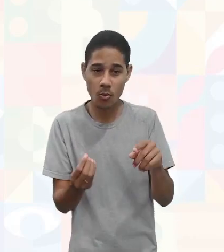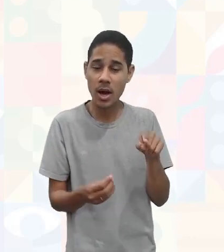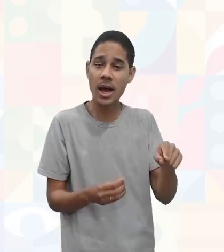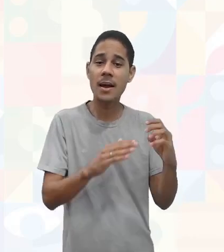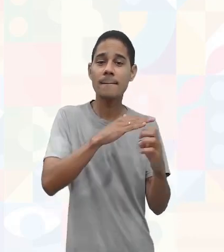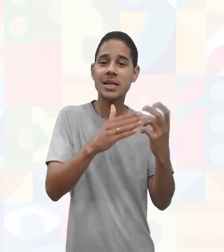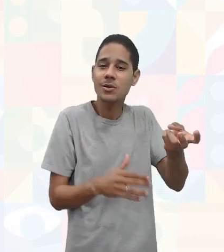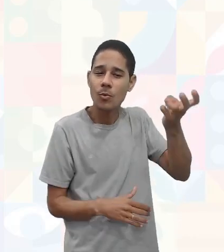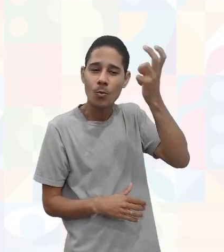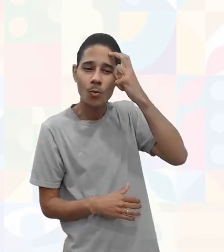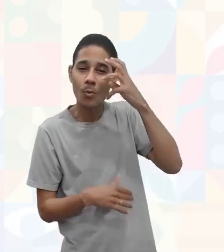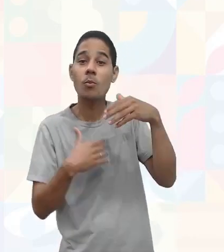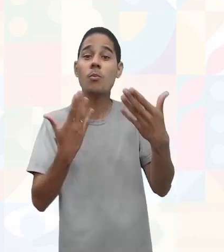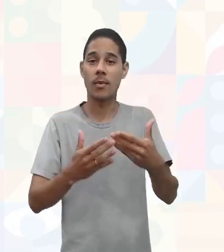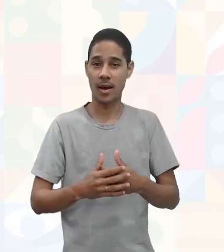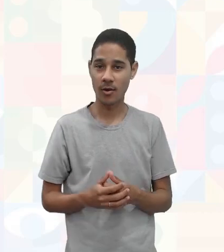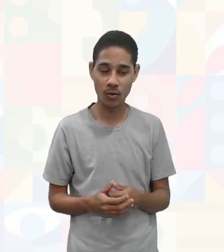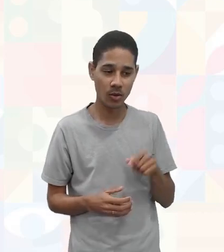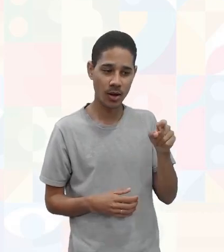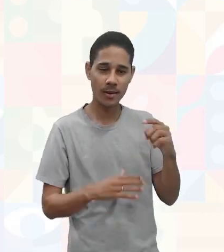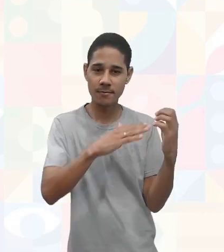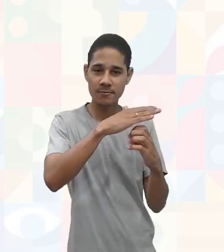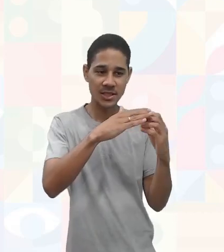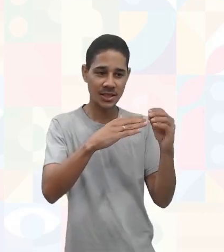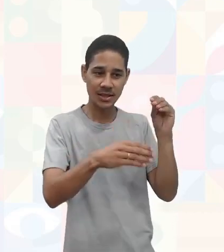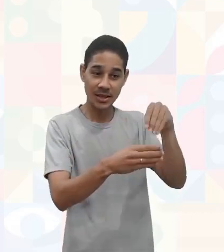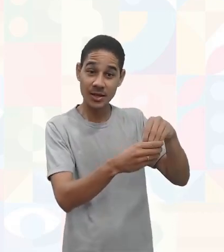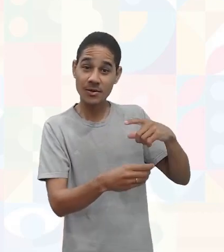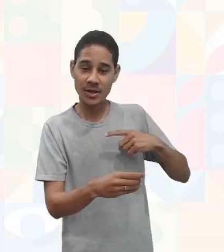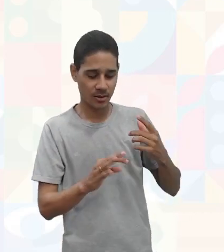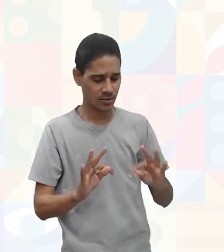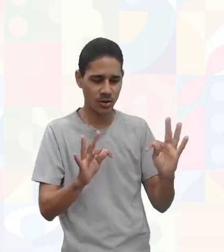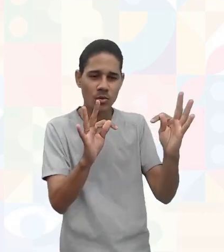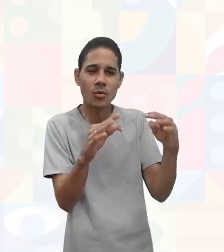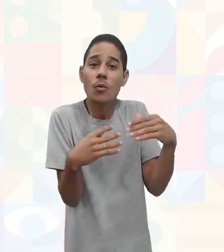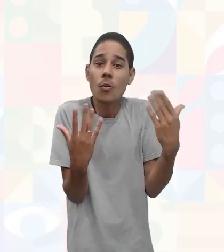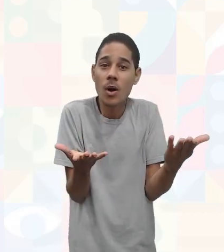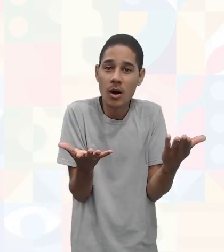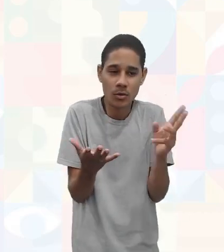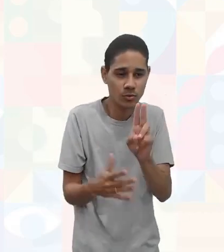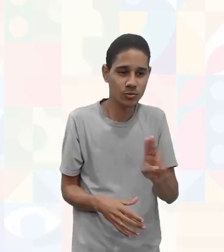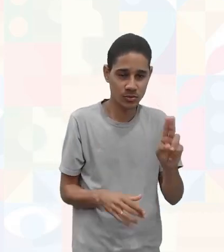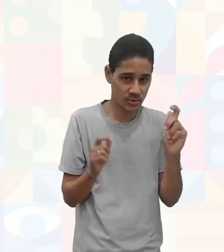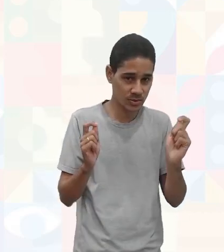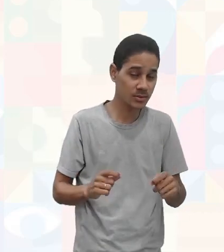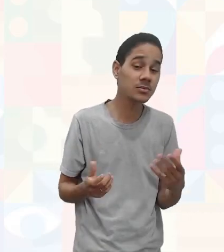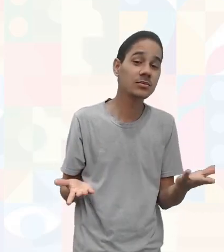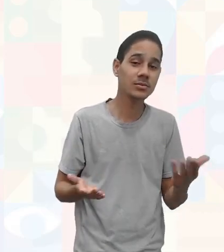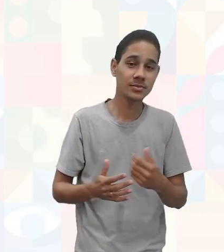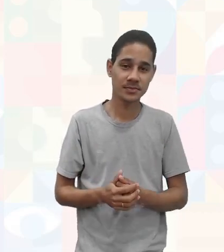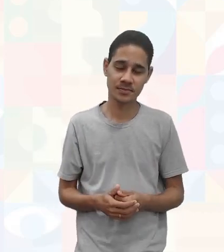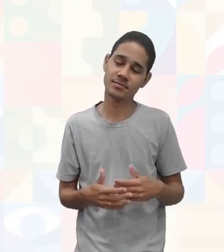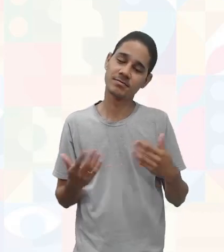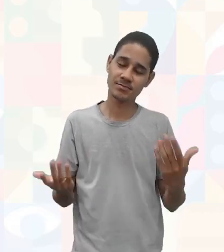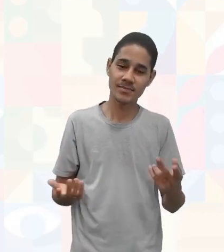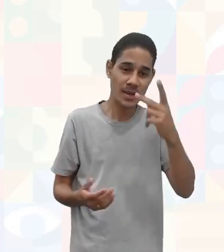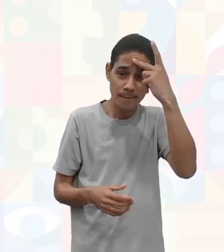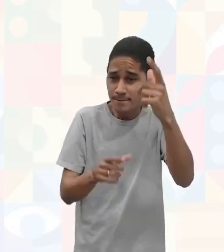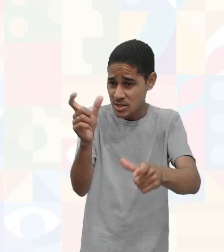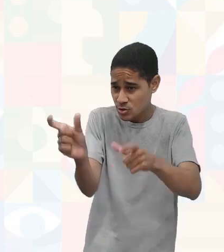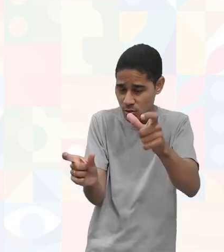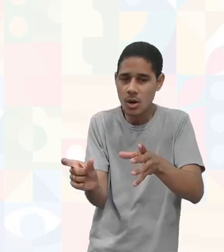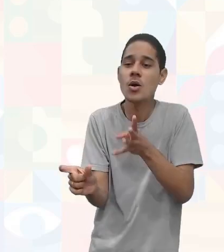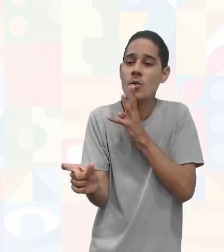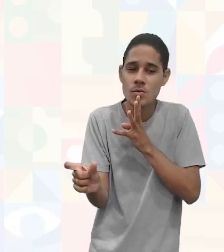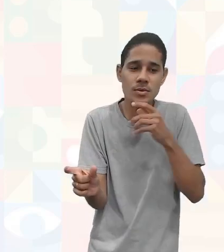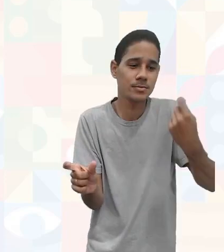o que é que ela tem de tecnologia para a gente utilizar. Tá bem? E conhecer a dimensão humana, que são as pessoas. As